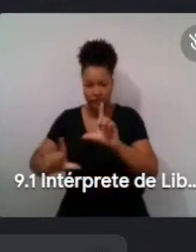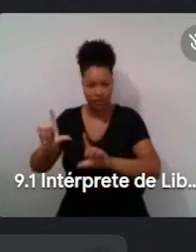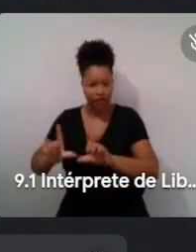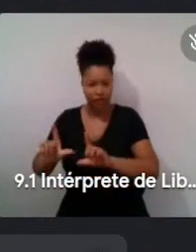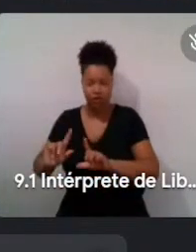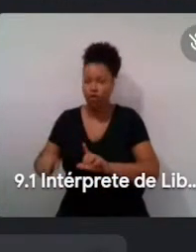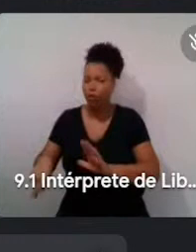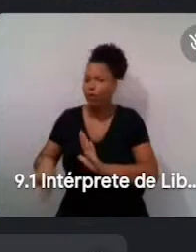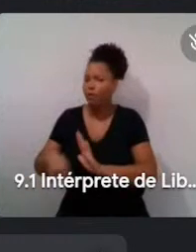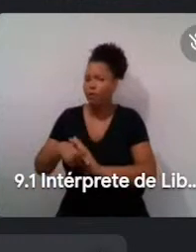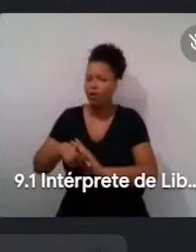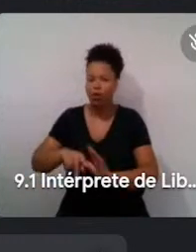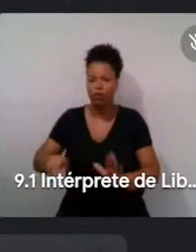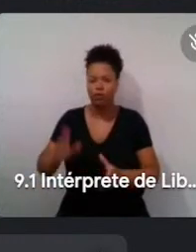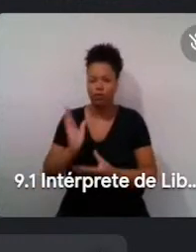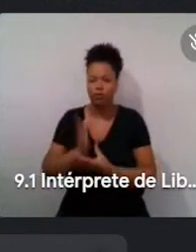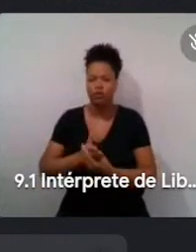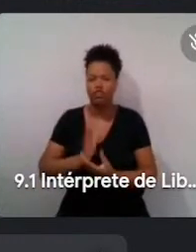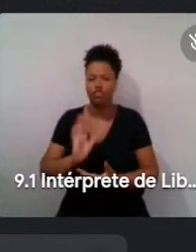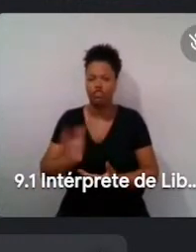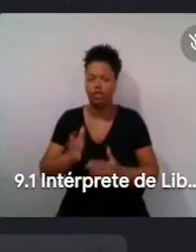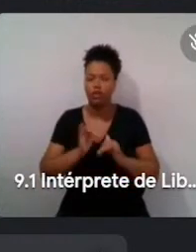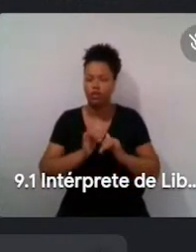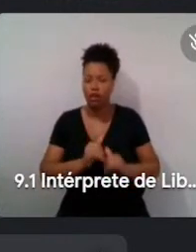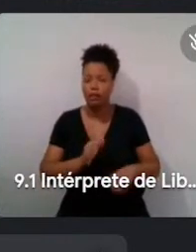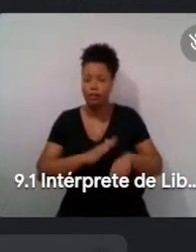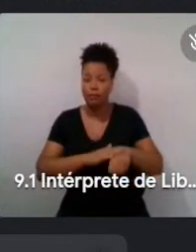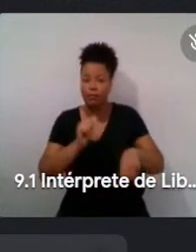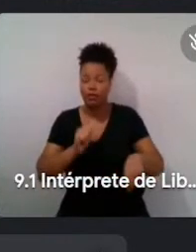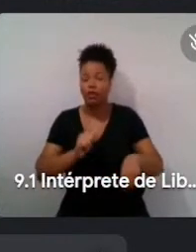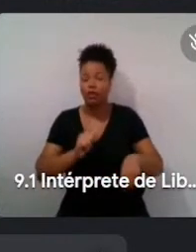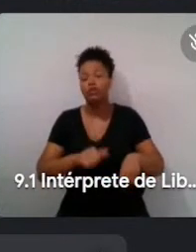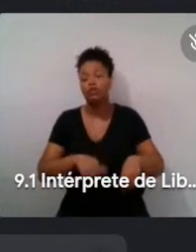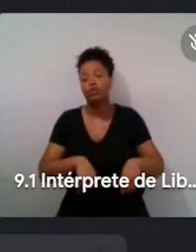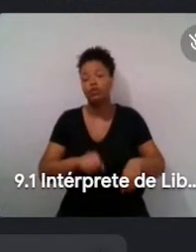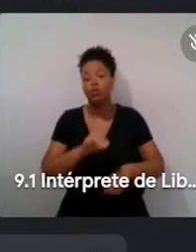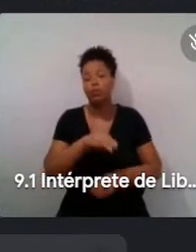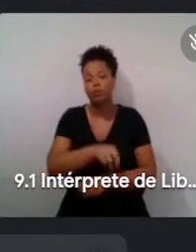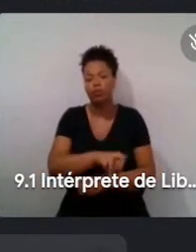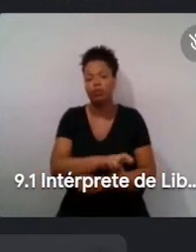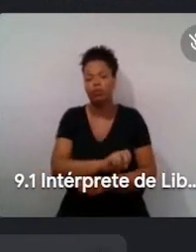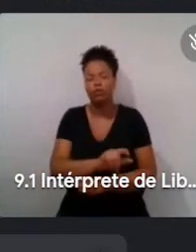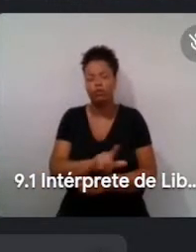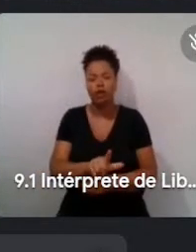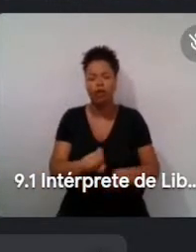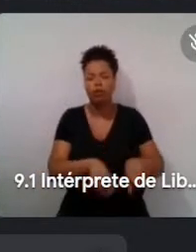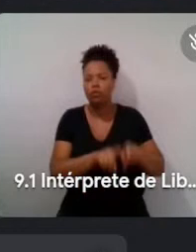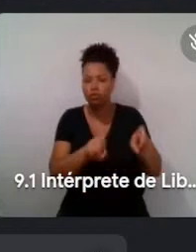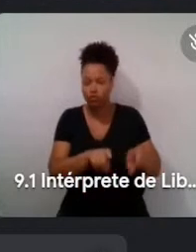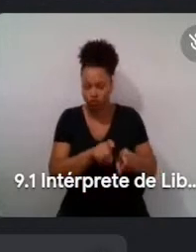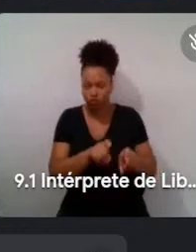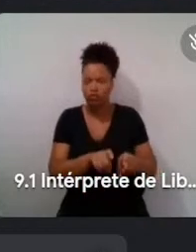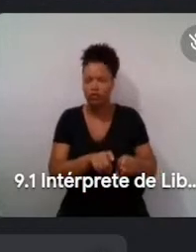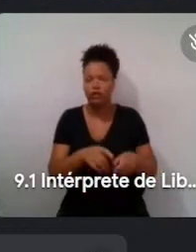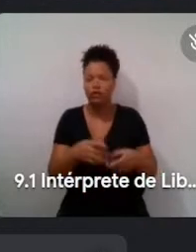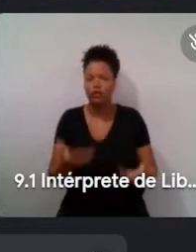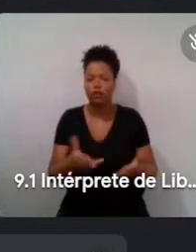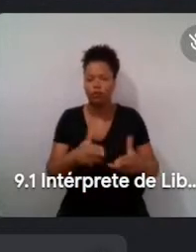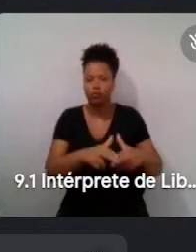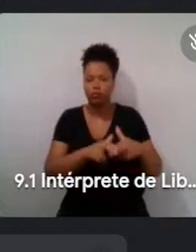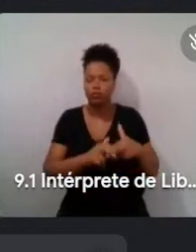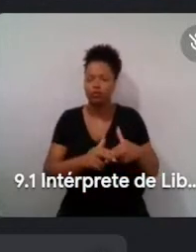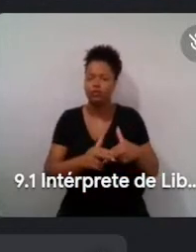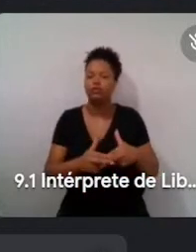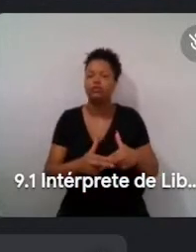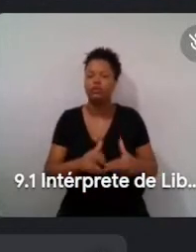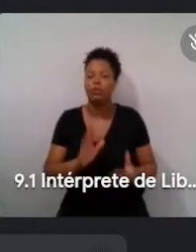mural eletrônico. Assim foi feito, o processo retornou, foi então